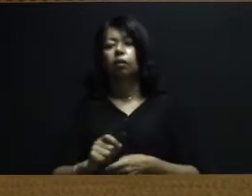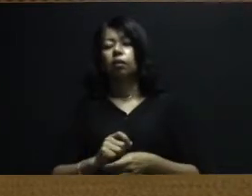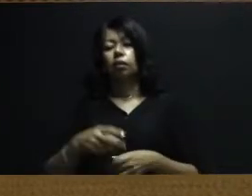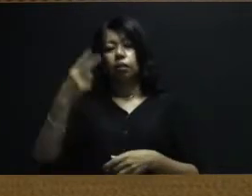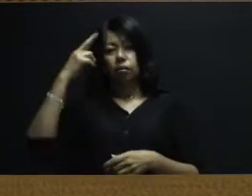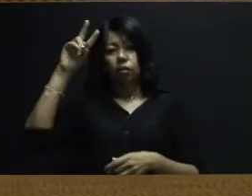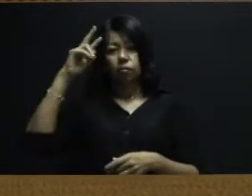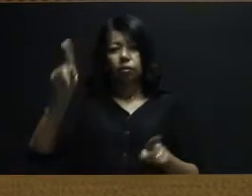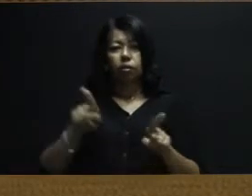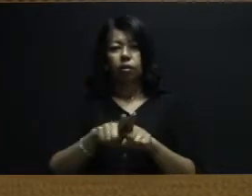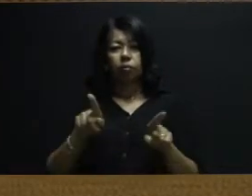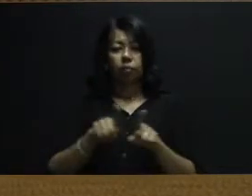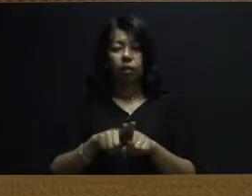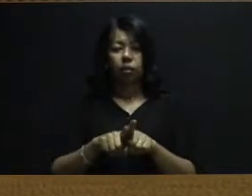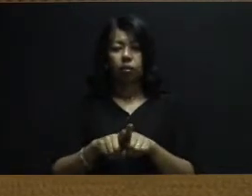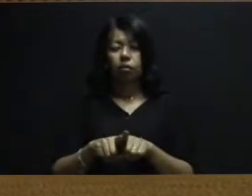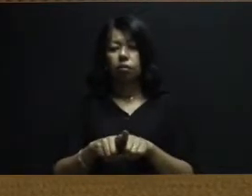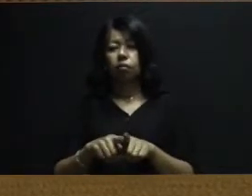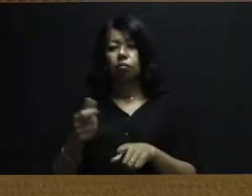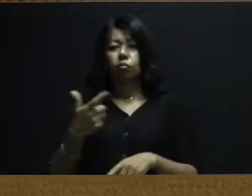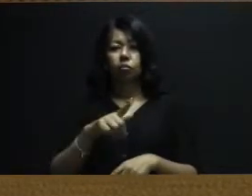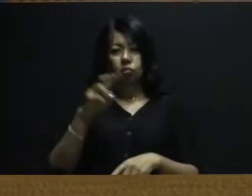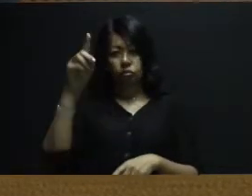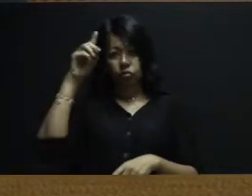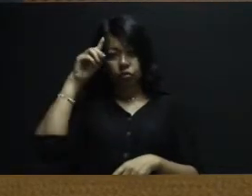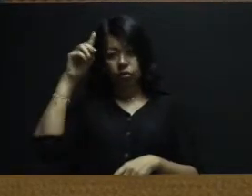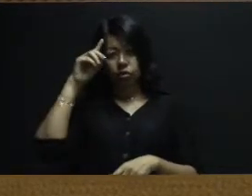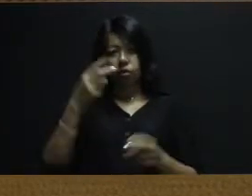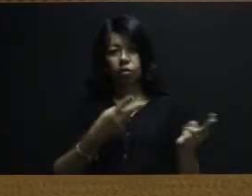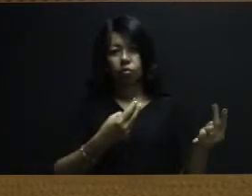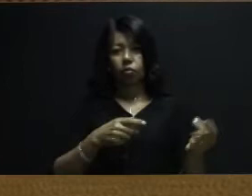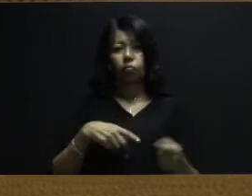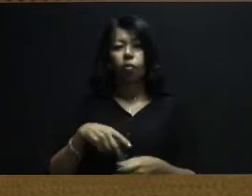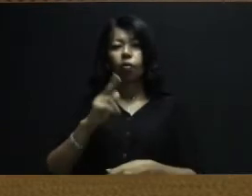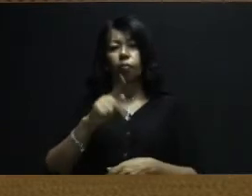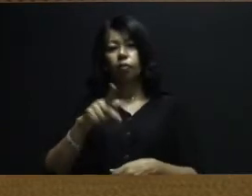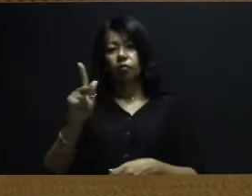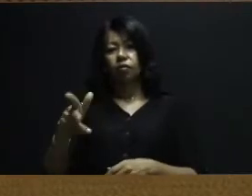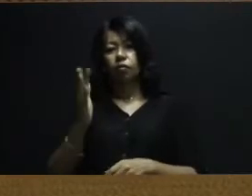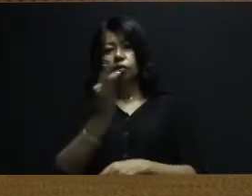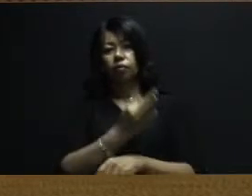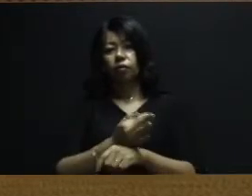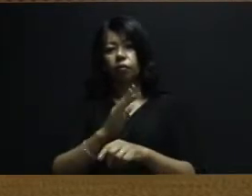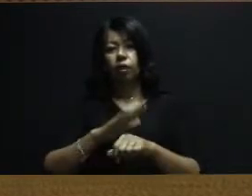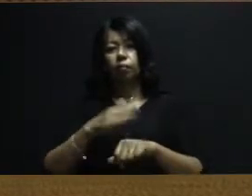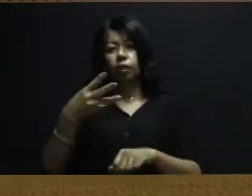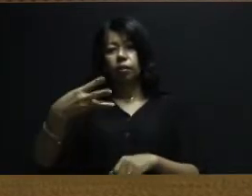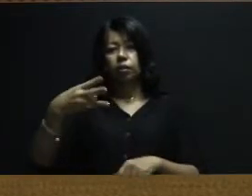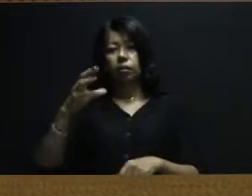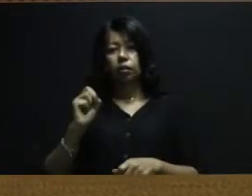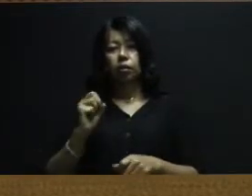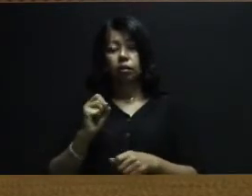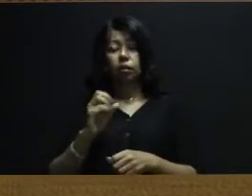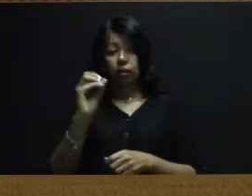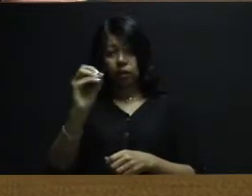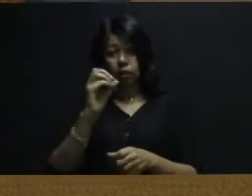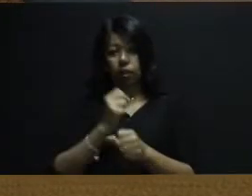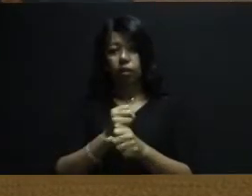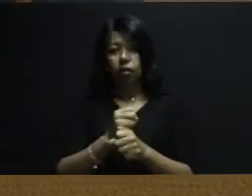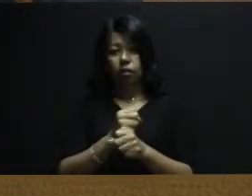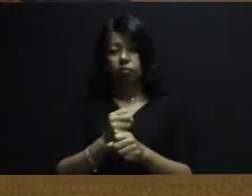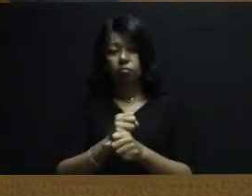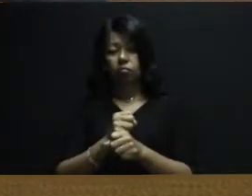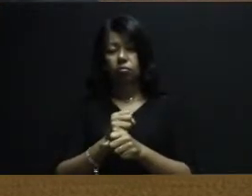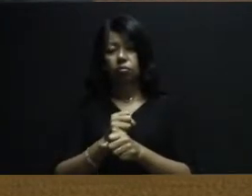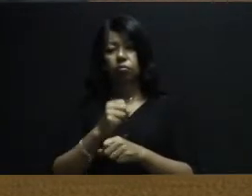lembro também, um dia desses, eu como professor universitário há mais de 30 anos, a gente costuma contar a história. E um